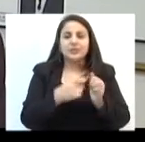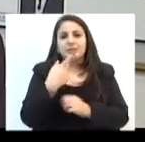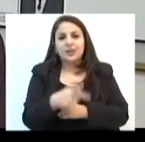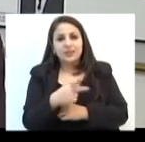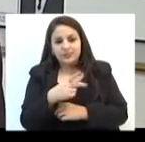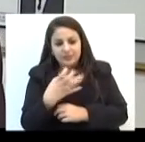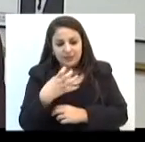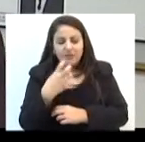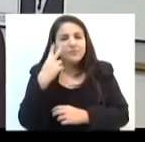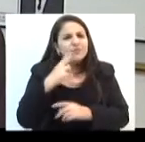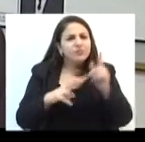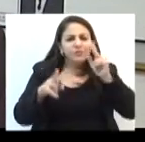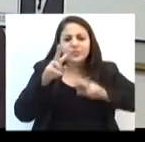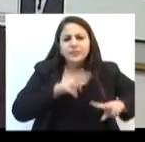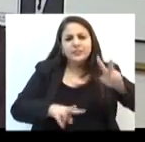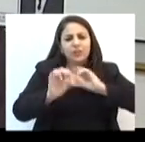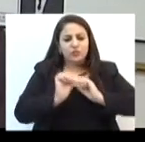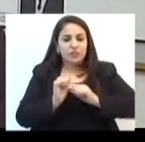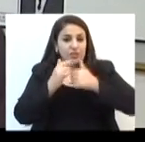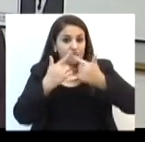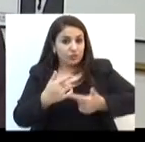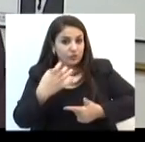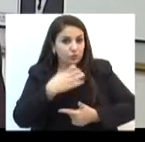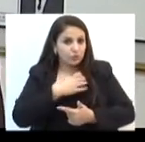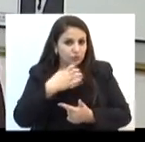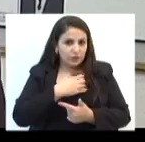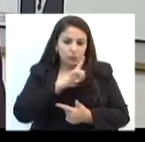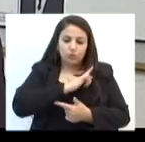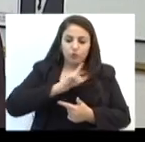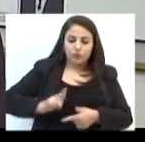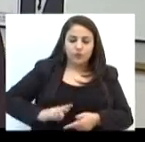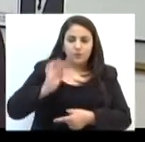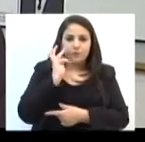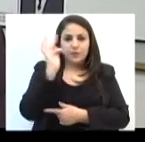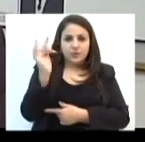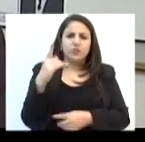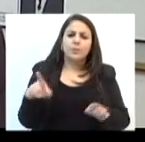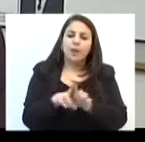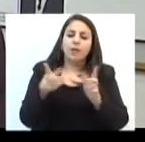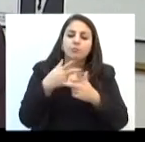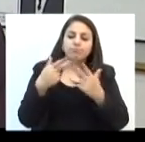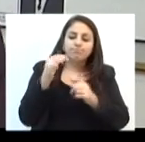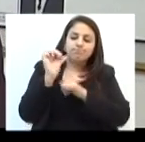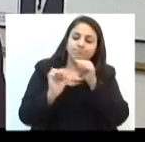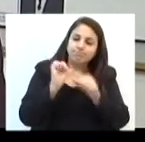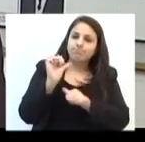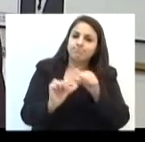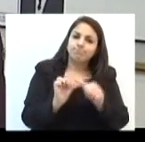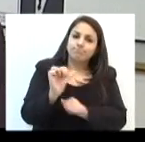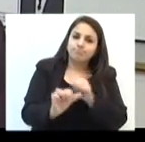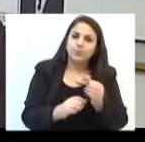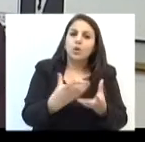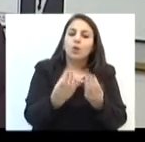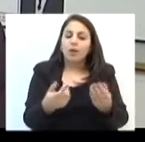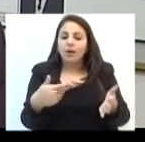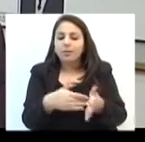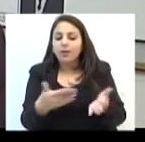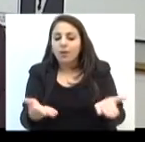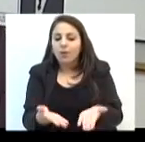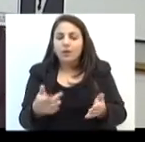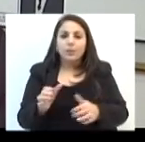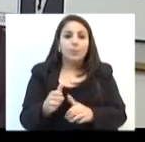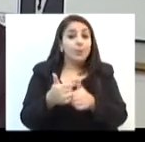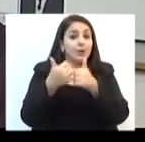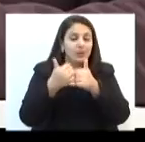mudança desta ótica, desta visão de agir de um governo federal, as coisas foram mudando e está aí. Muitas